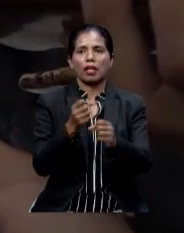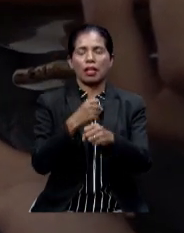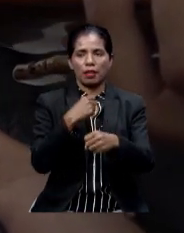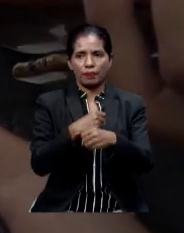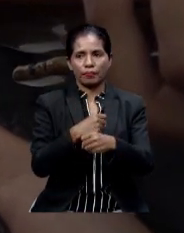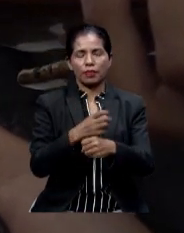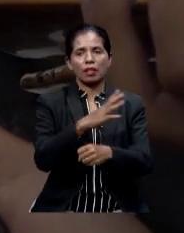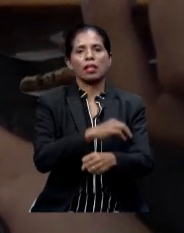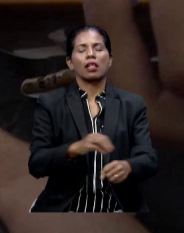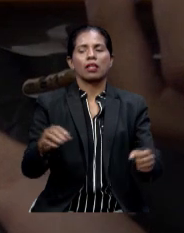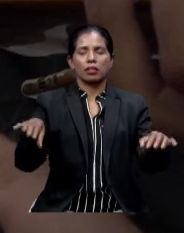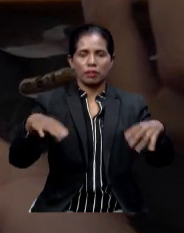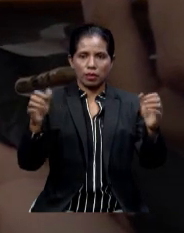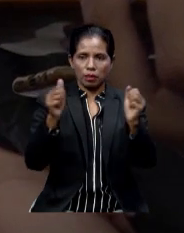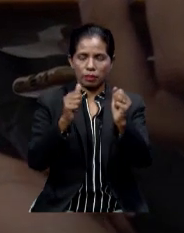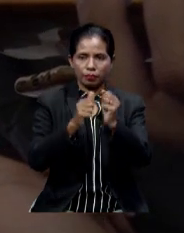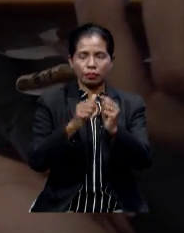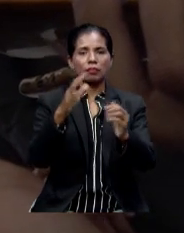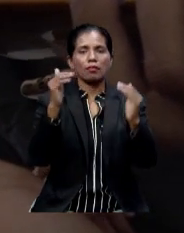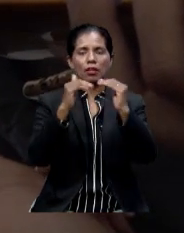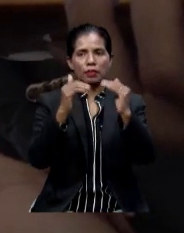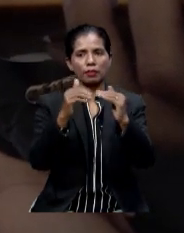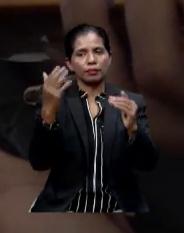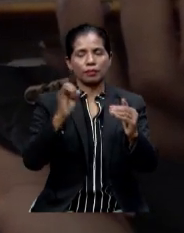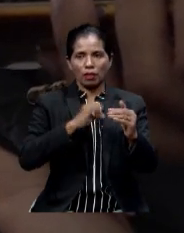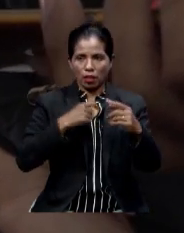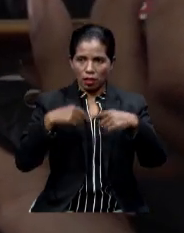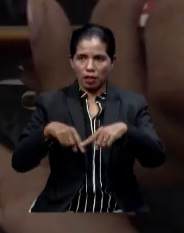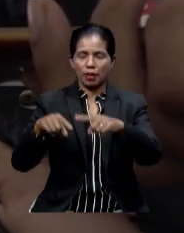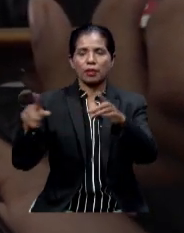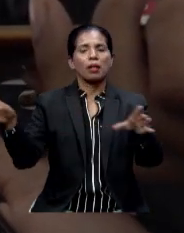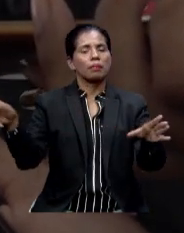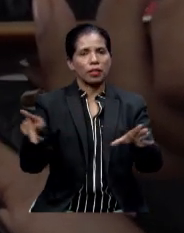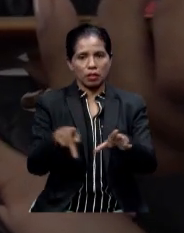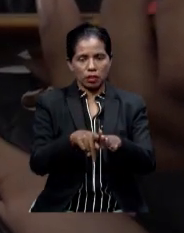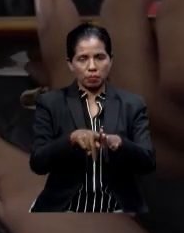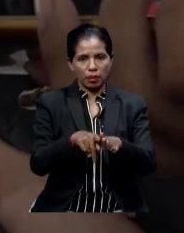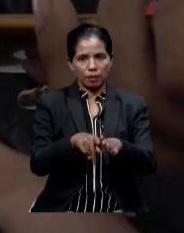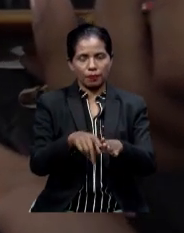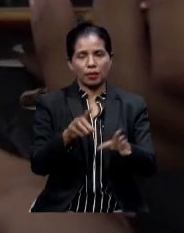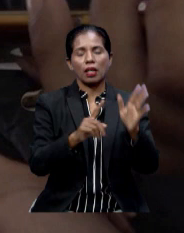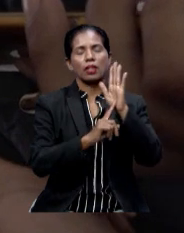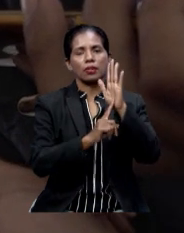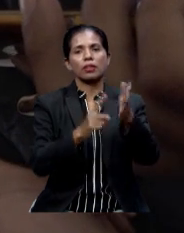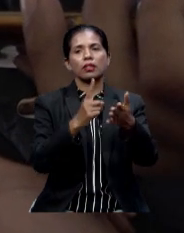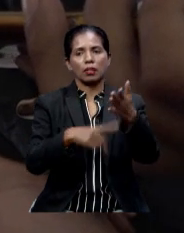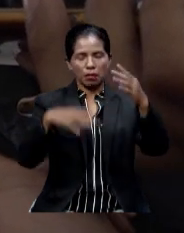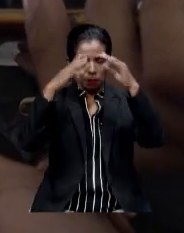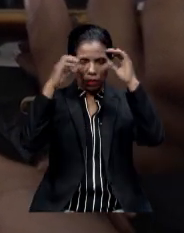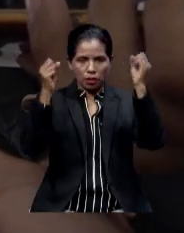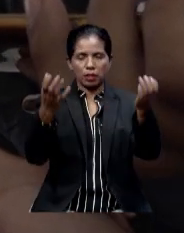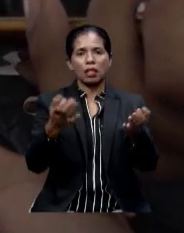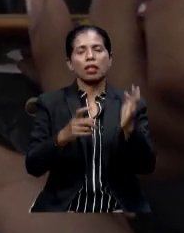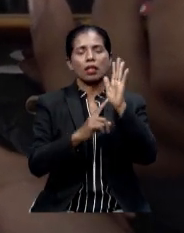de acordo com a reunião cimeira anterior. Nem vai roubar, só para marcar a presença, e já estou saindo para ser presidente da